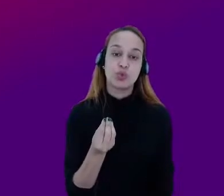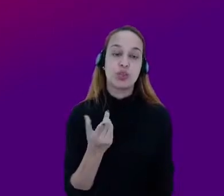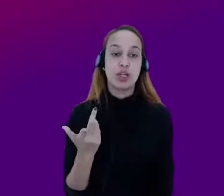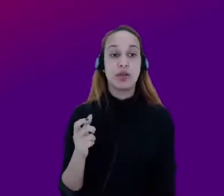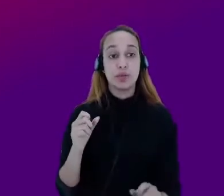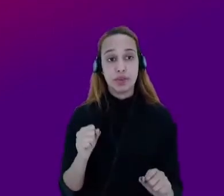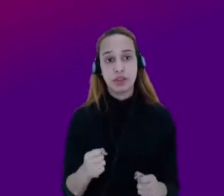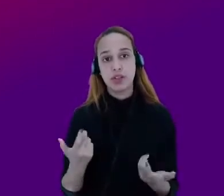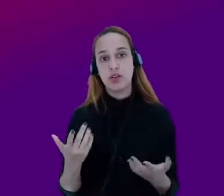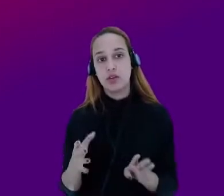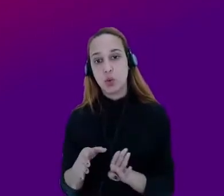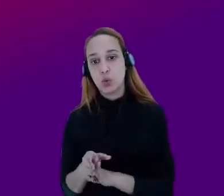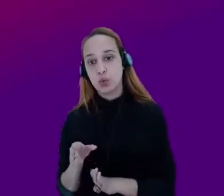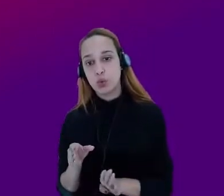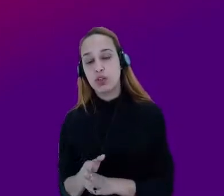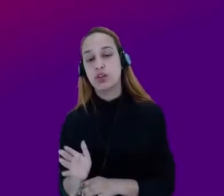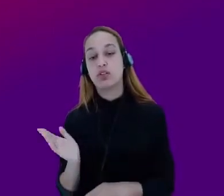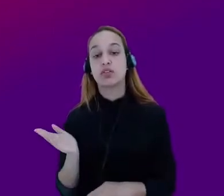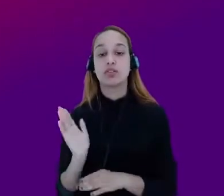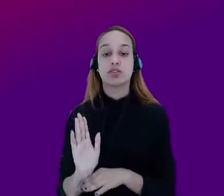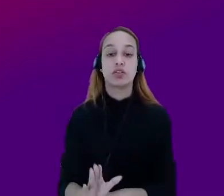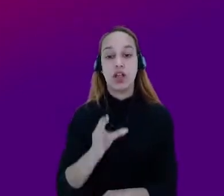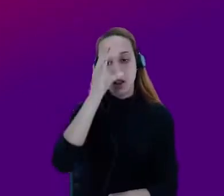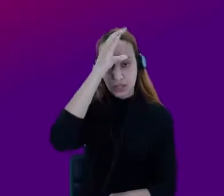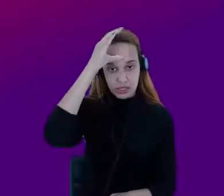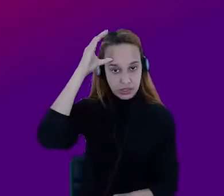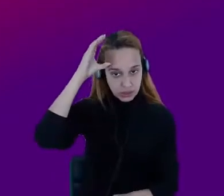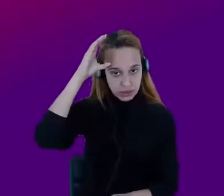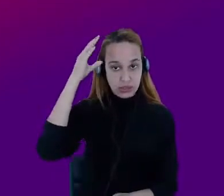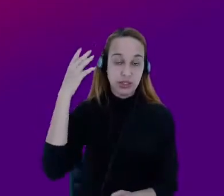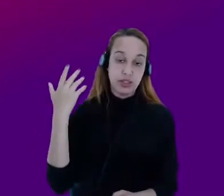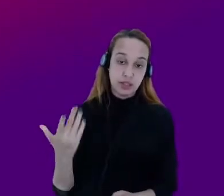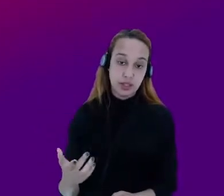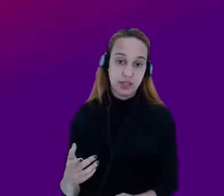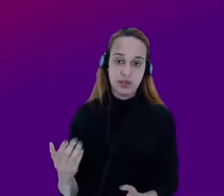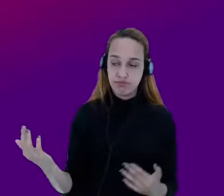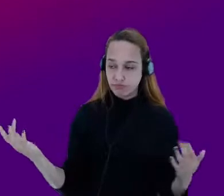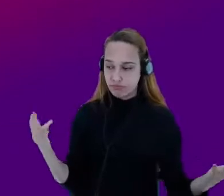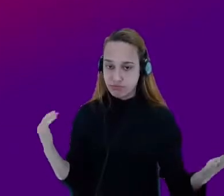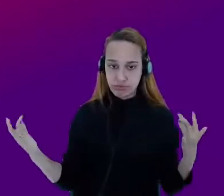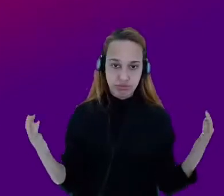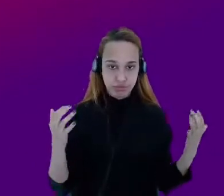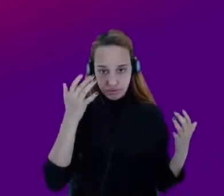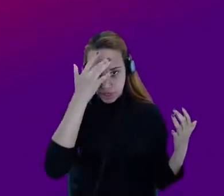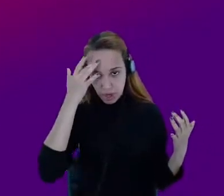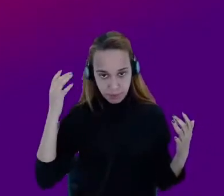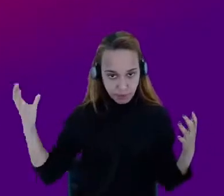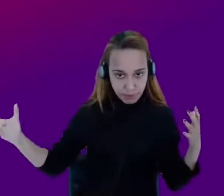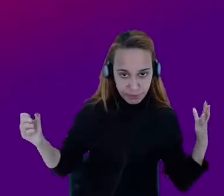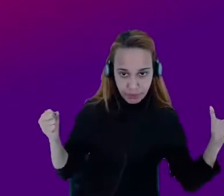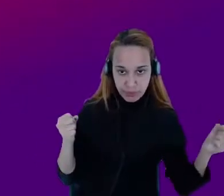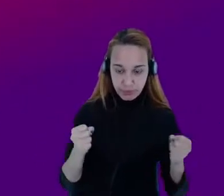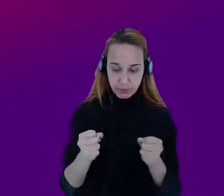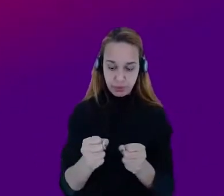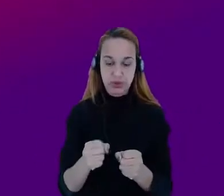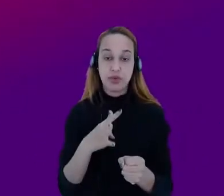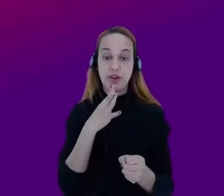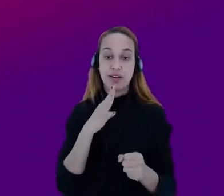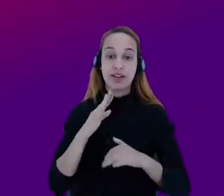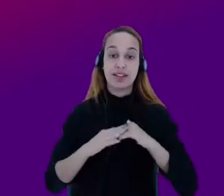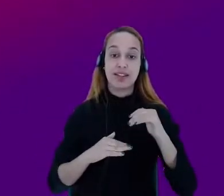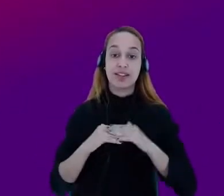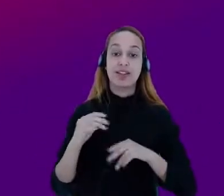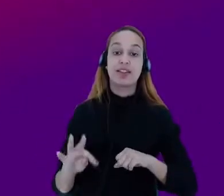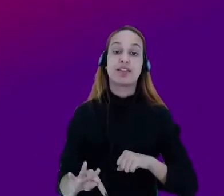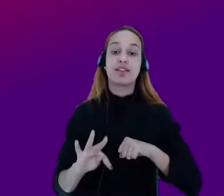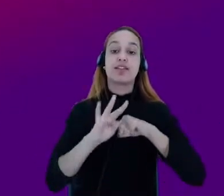consultivos com os clientes e trazer gente com expertise técnico para ajudar nessa colocação. Primeiro,